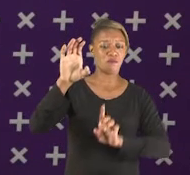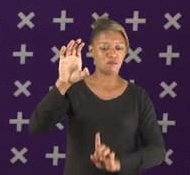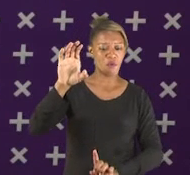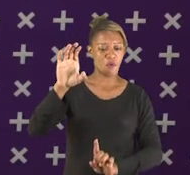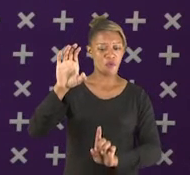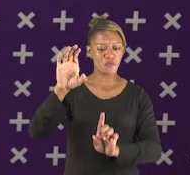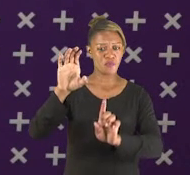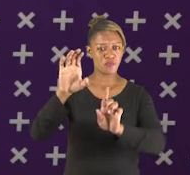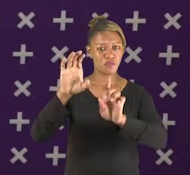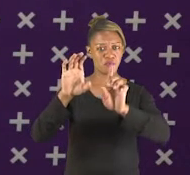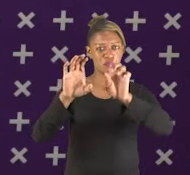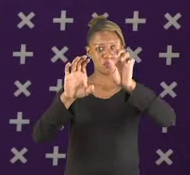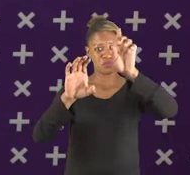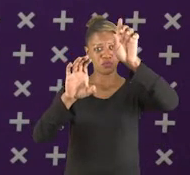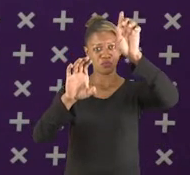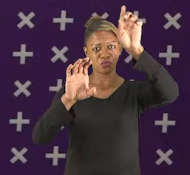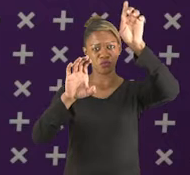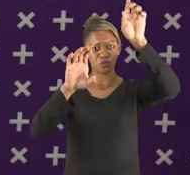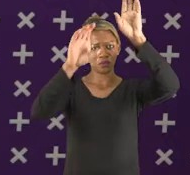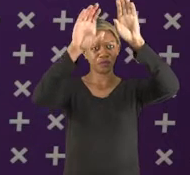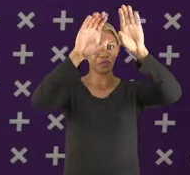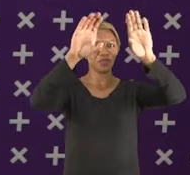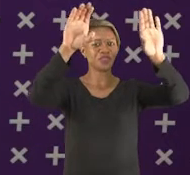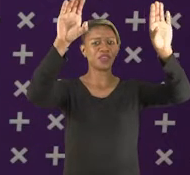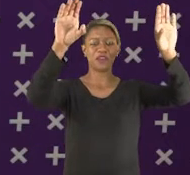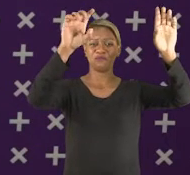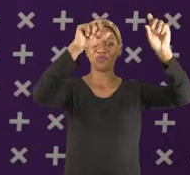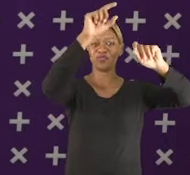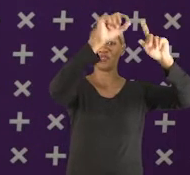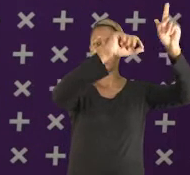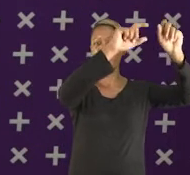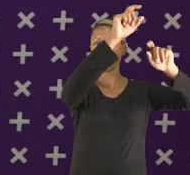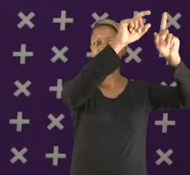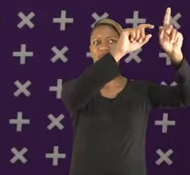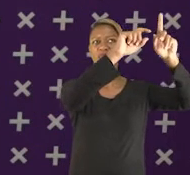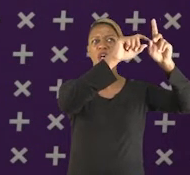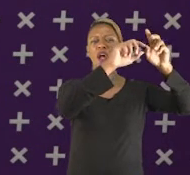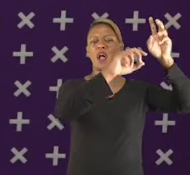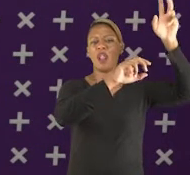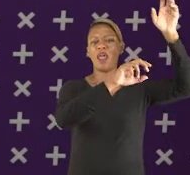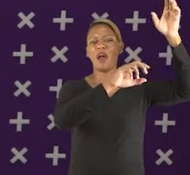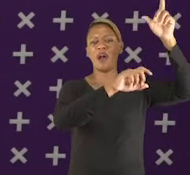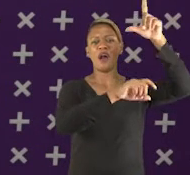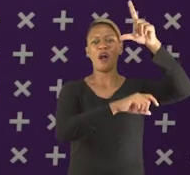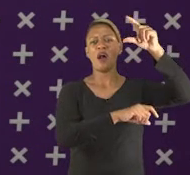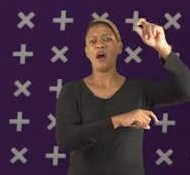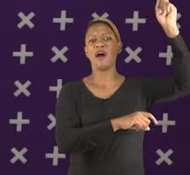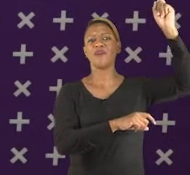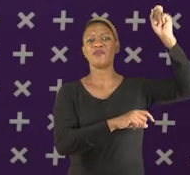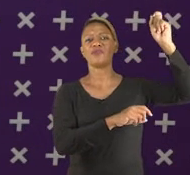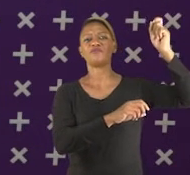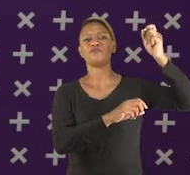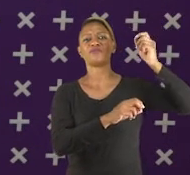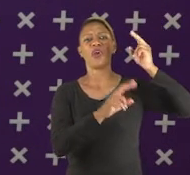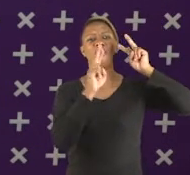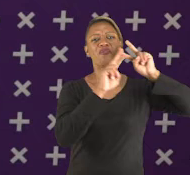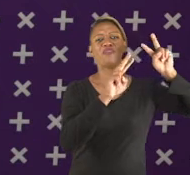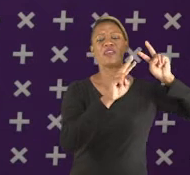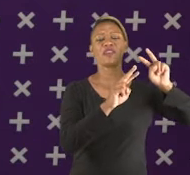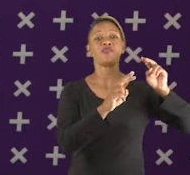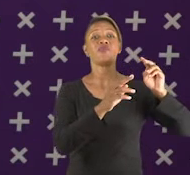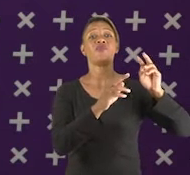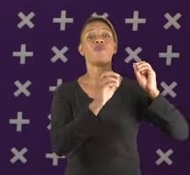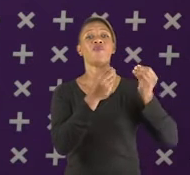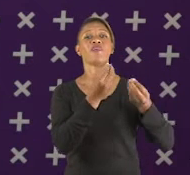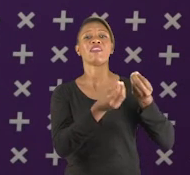astronautas registrar né lá no relatório que eles estavam observando eles não pararam para perceber que era importante para